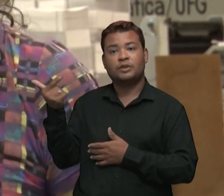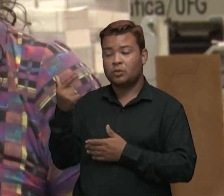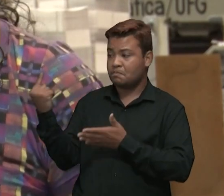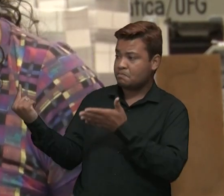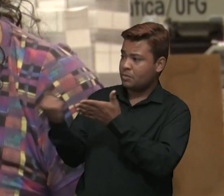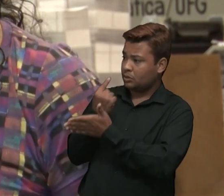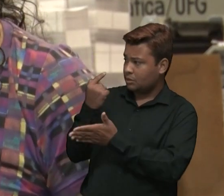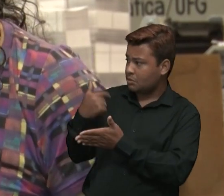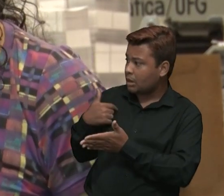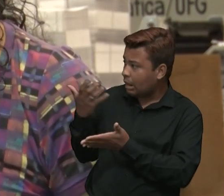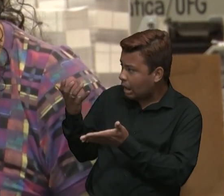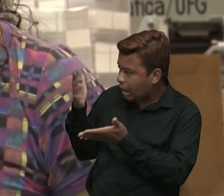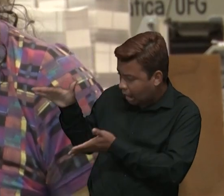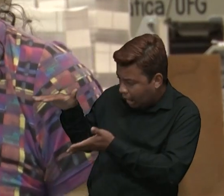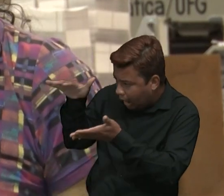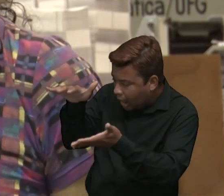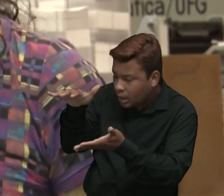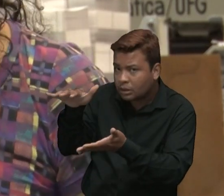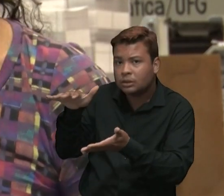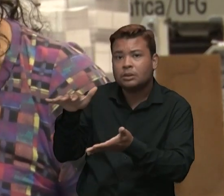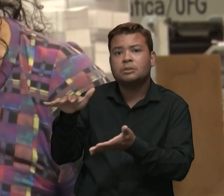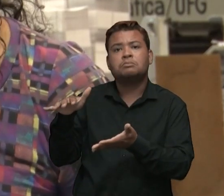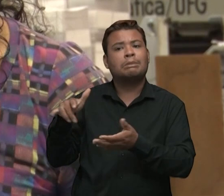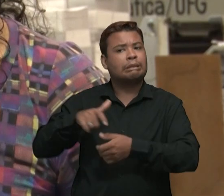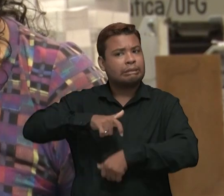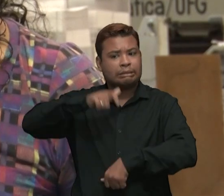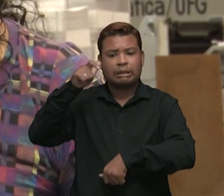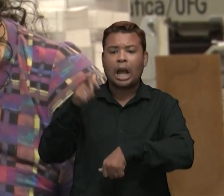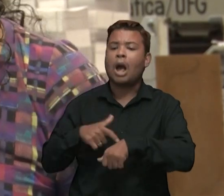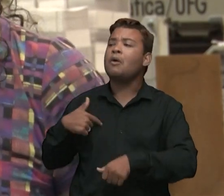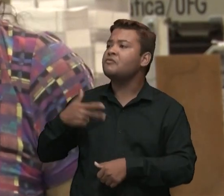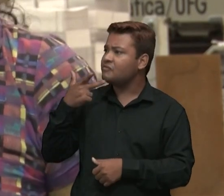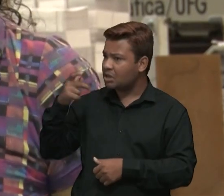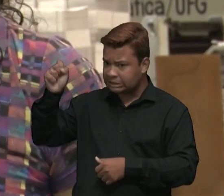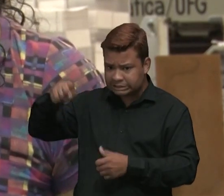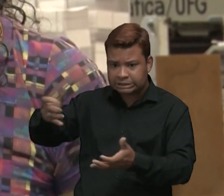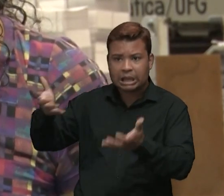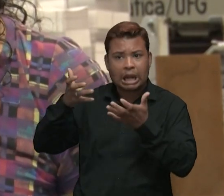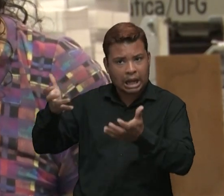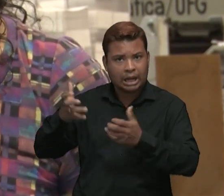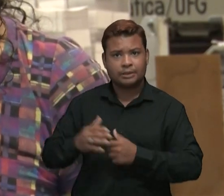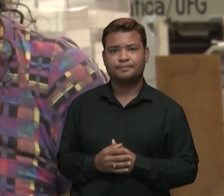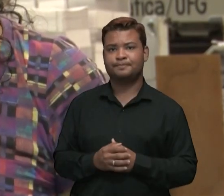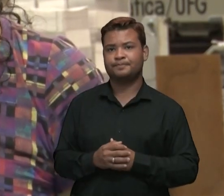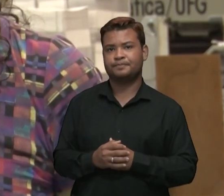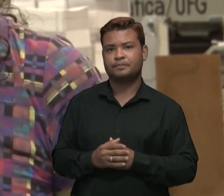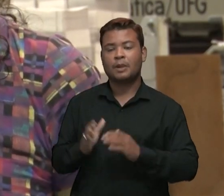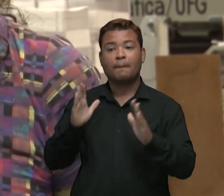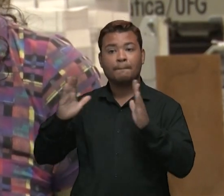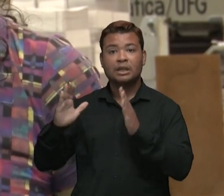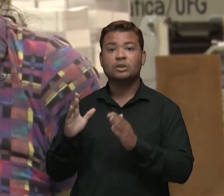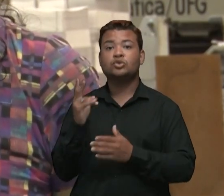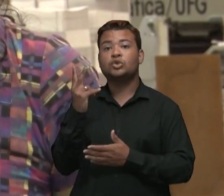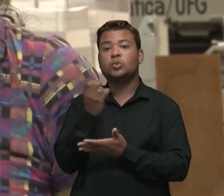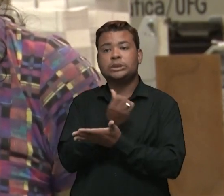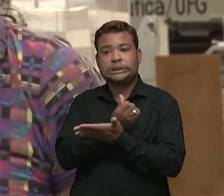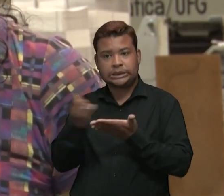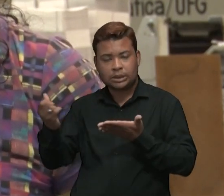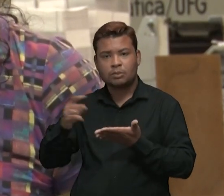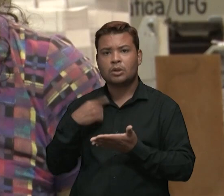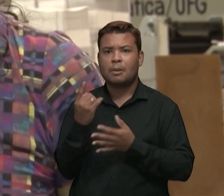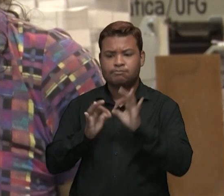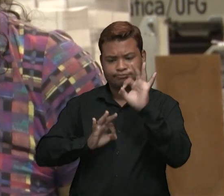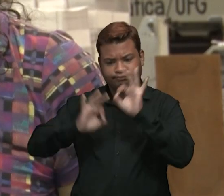tínhamos interesse em receber esse maquinário. Prontamente eu falei que sim. Durante o segundo semestre nós providenciamos